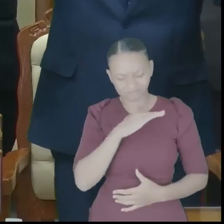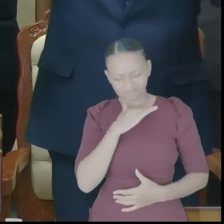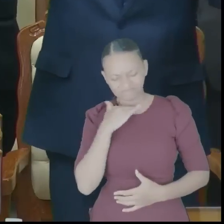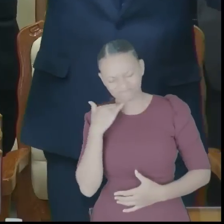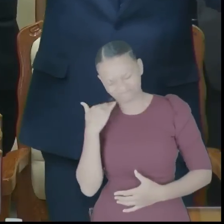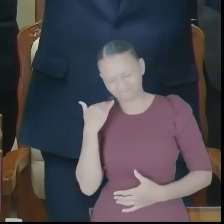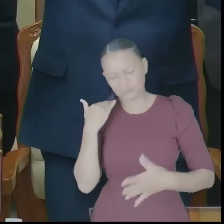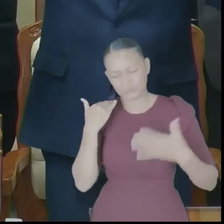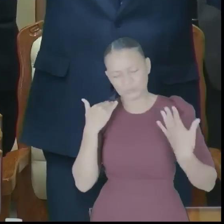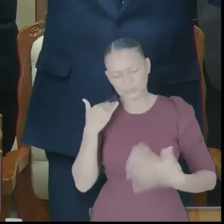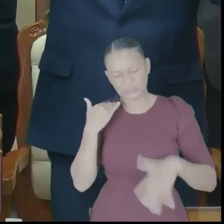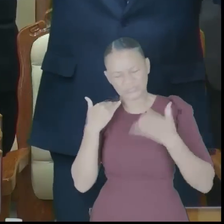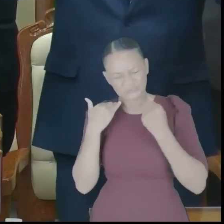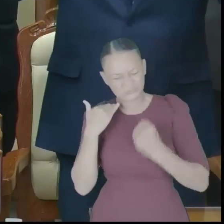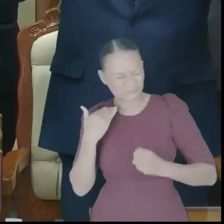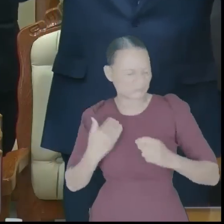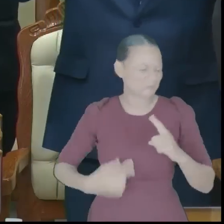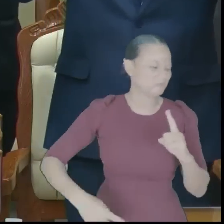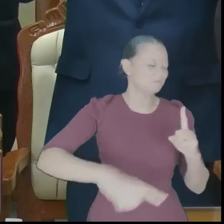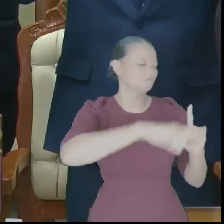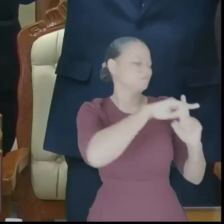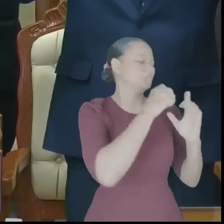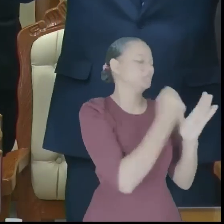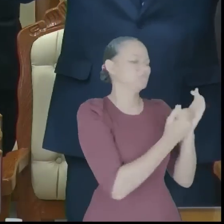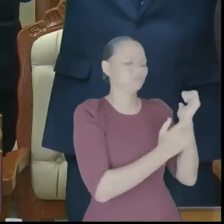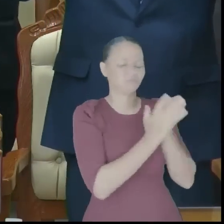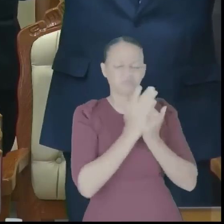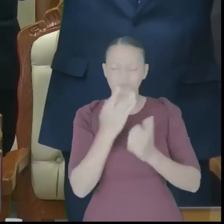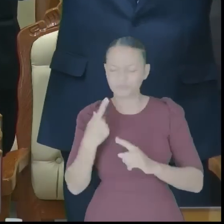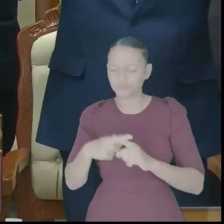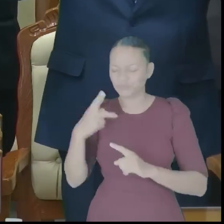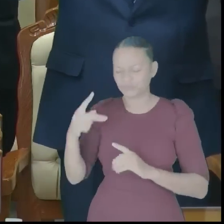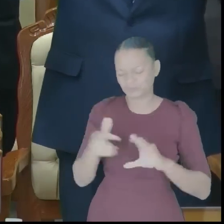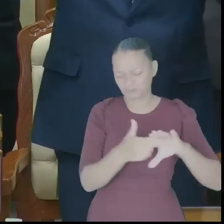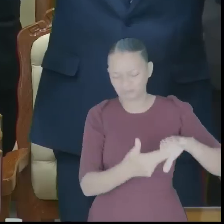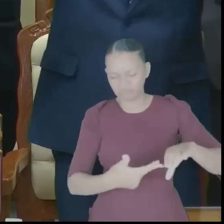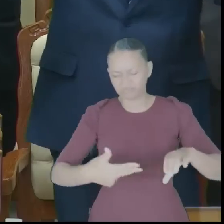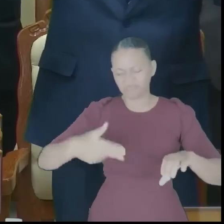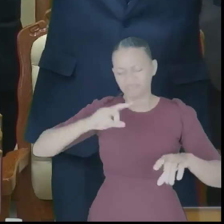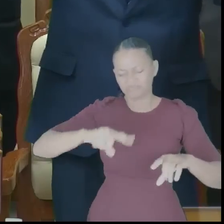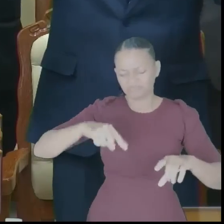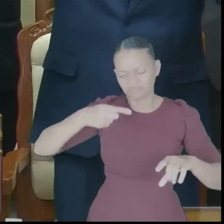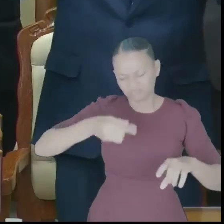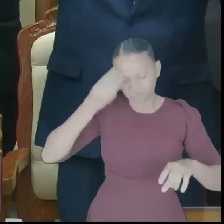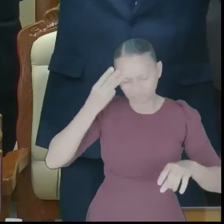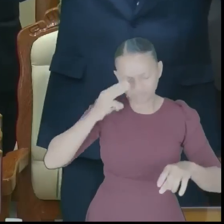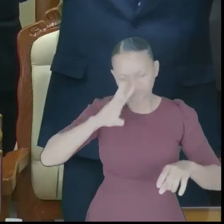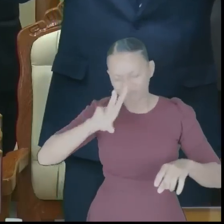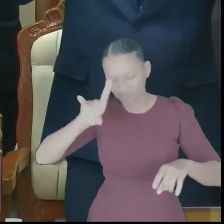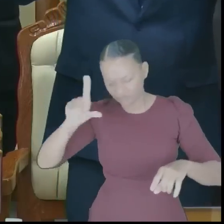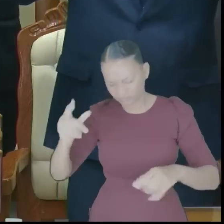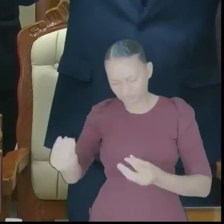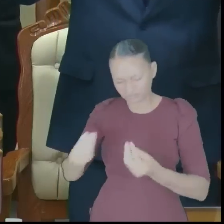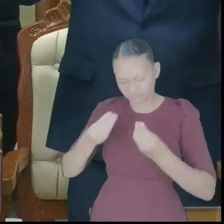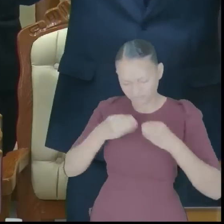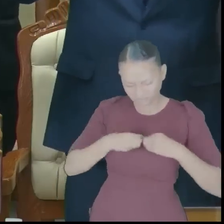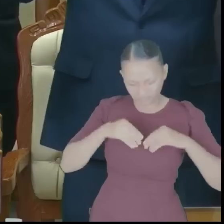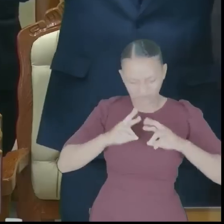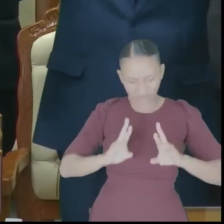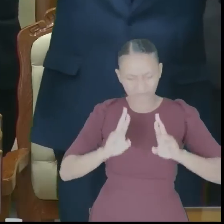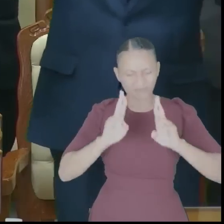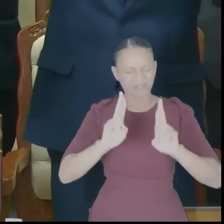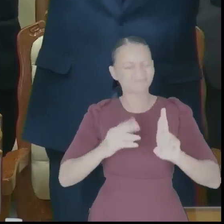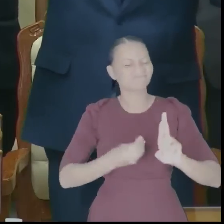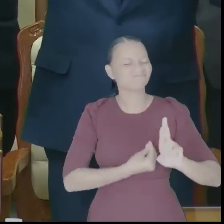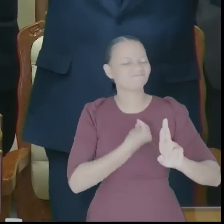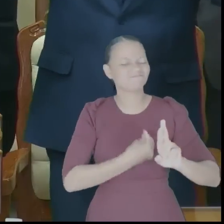de cruz. E obrigado, Senhor, porque tu ressuscitaste ao terceiro dia e nos deste, Senhor, a viva esperança.